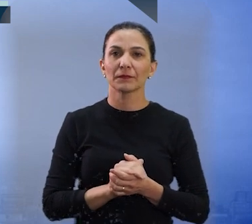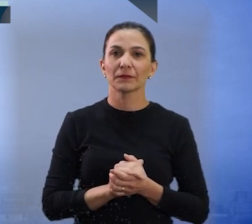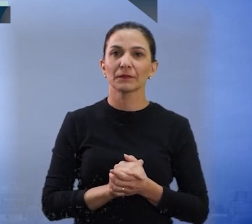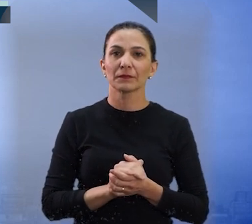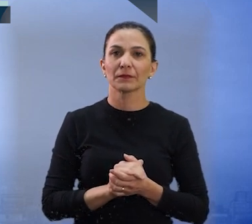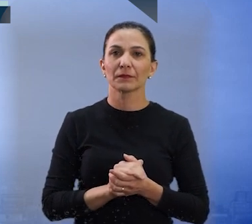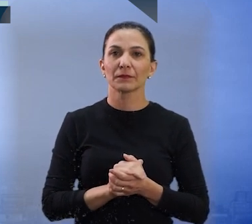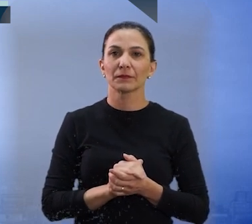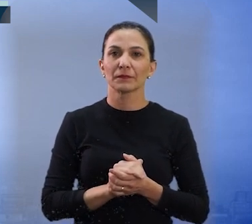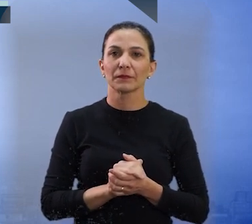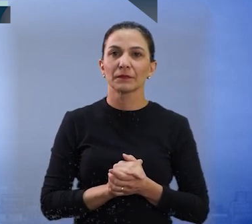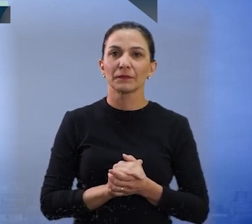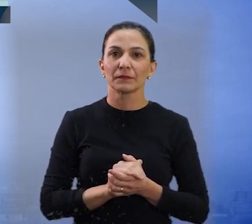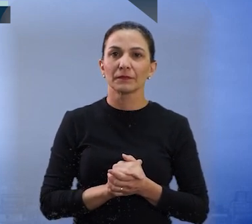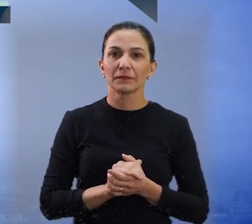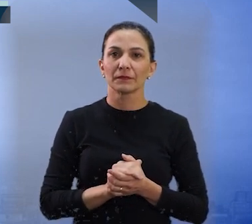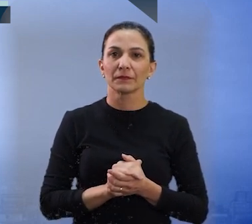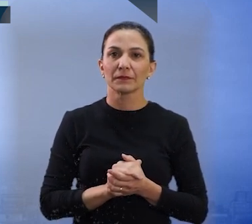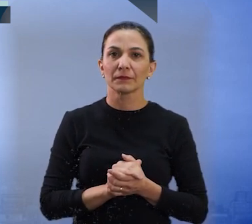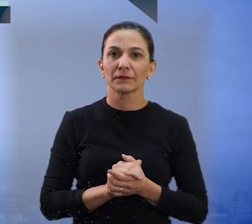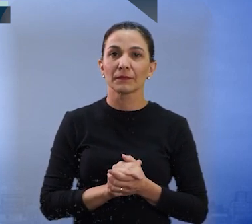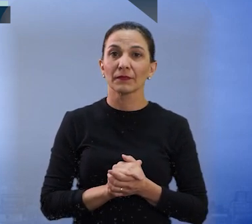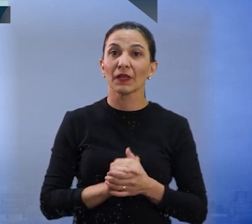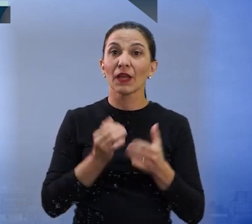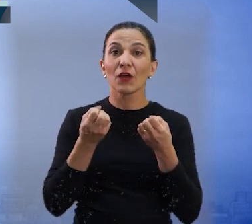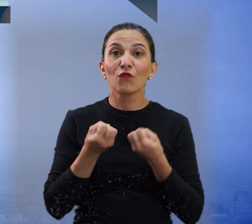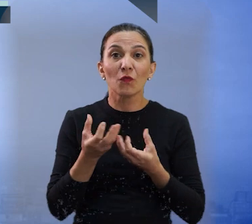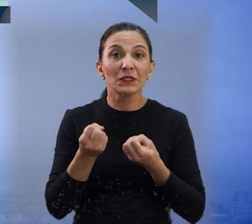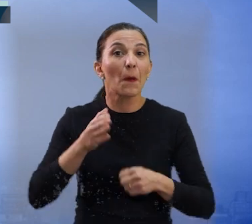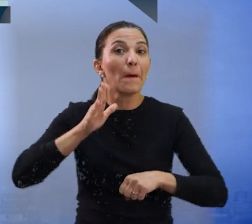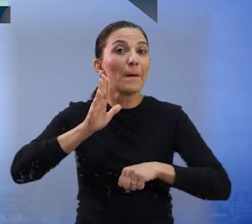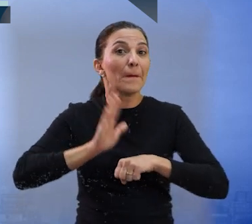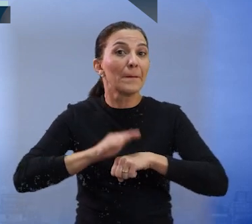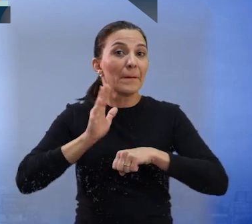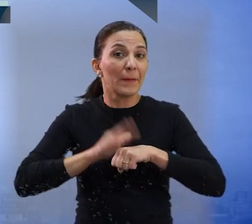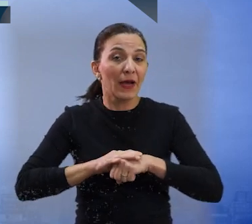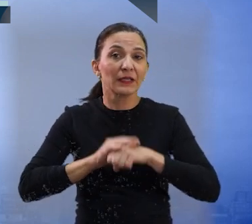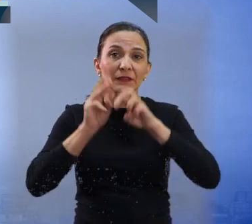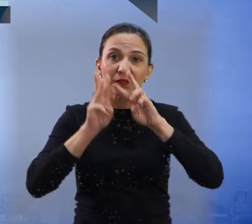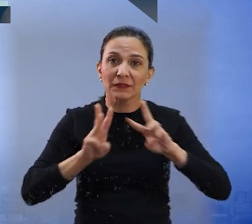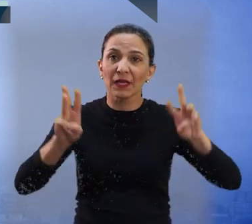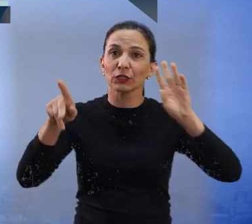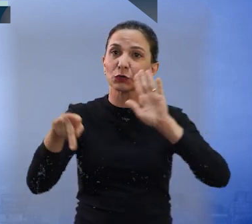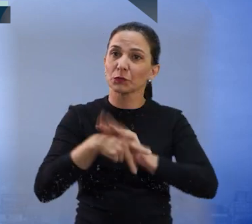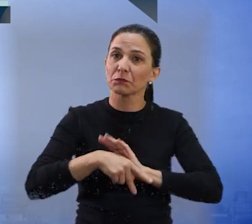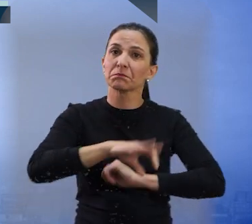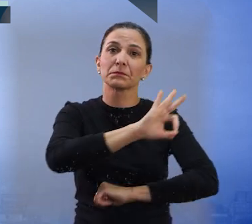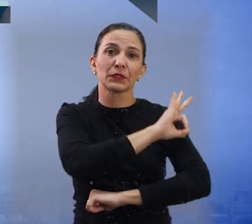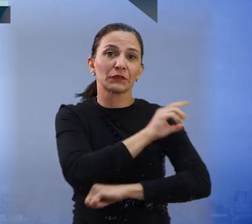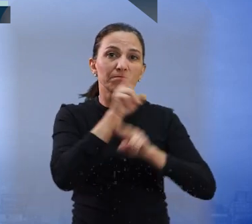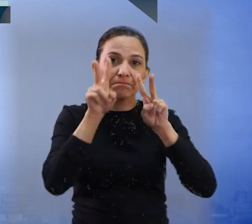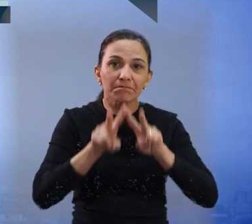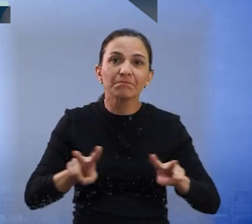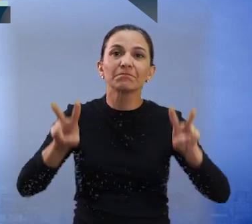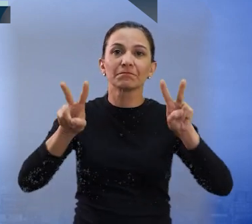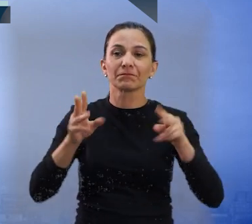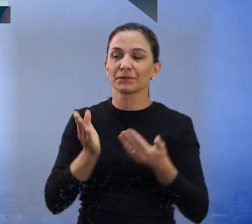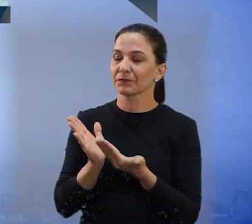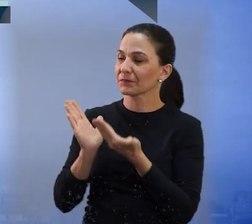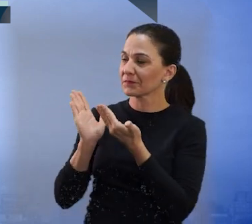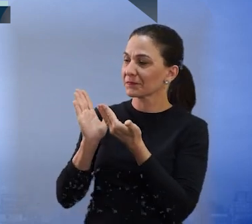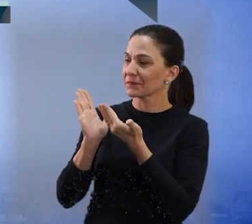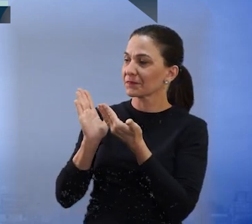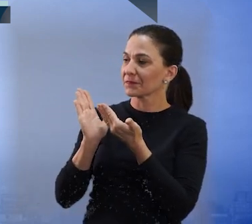de atendimento da Vila Xavier e do céu me dai mais informações podem ser obtidas no site da prefeitura www.araraquara.sp.gov.br